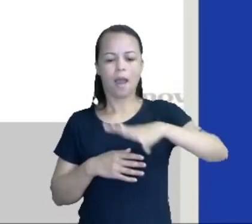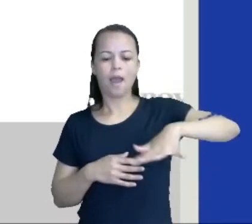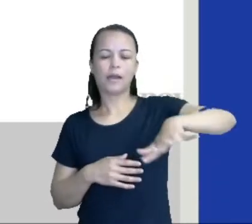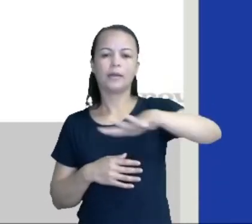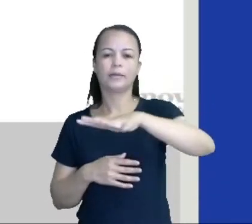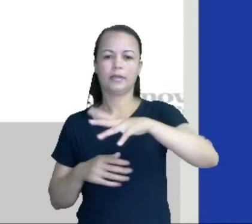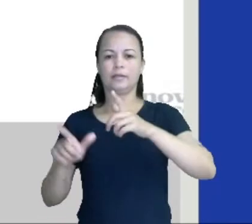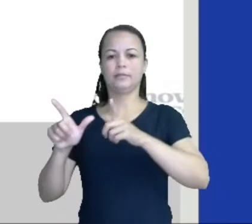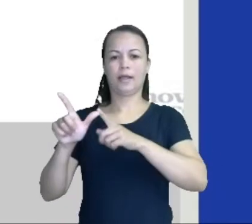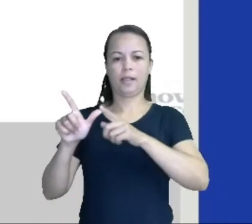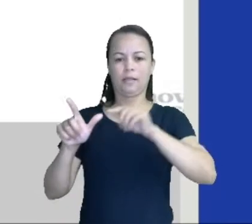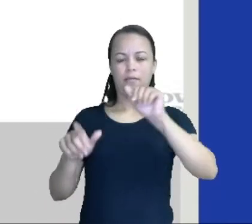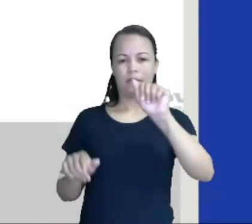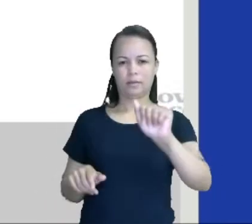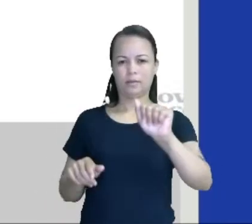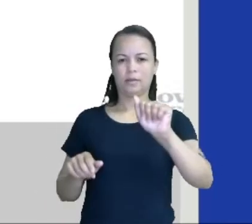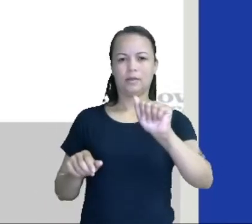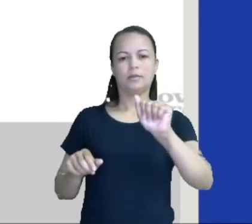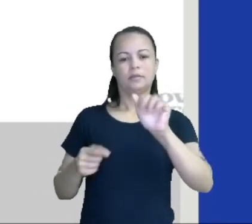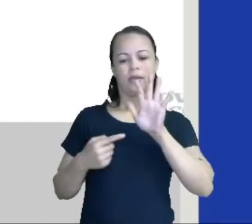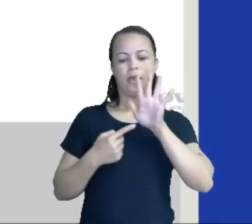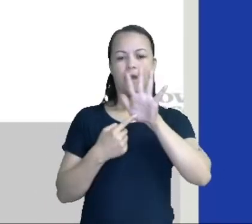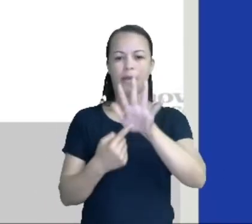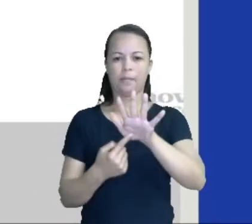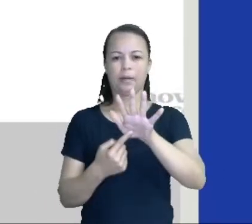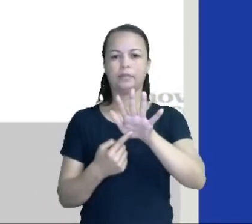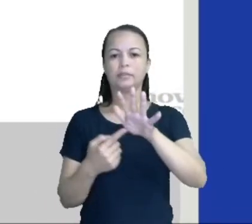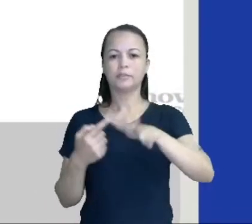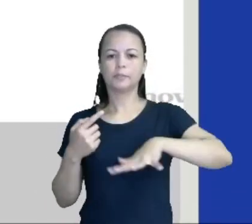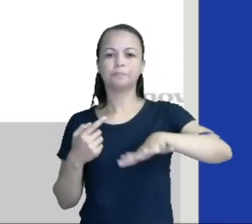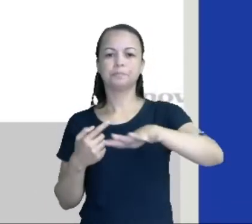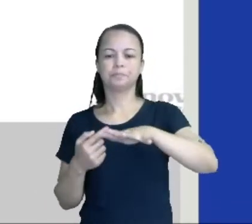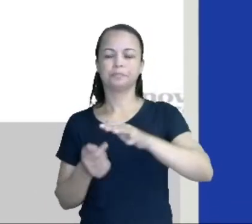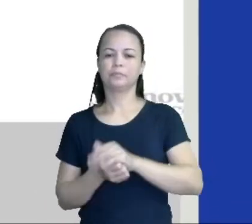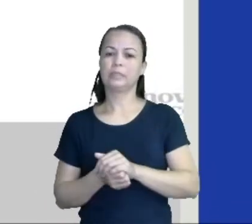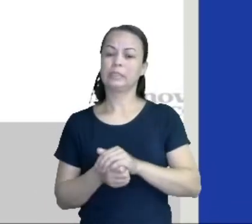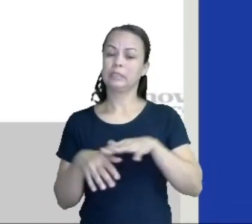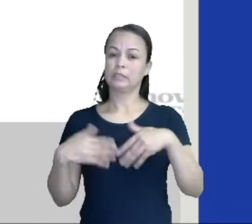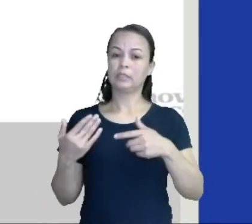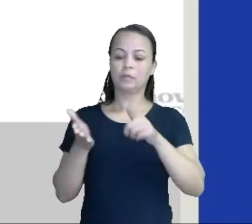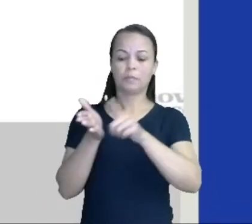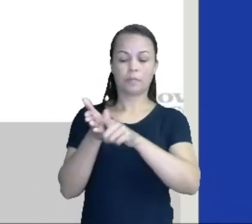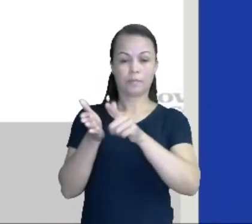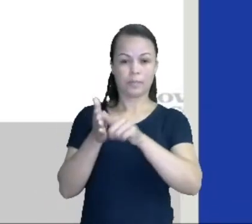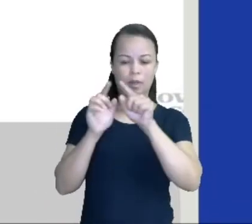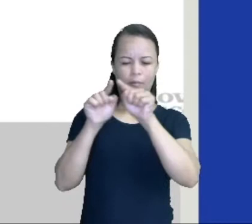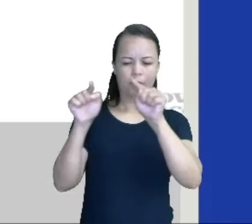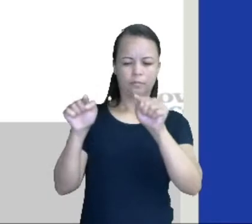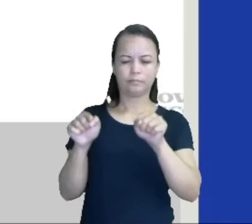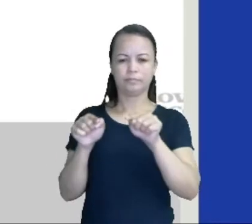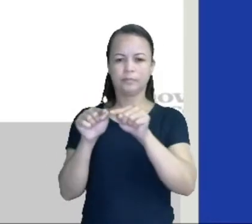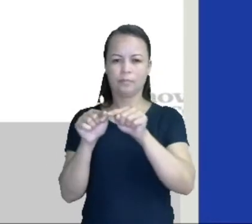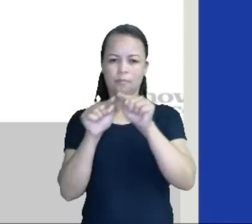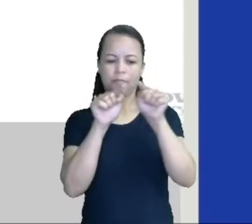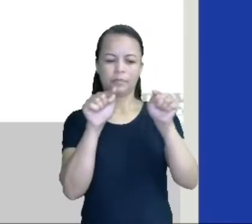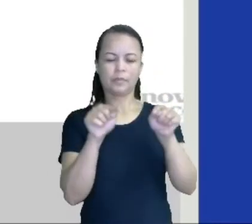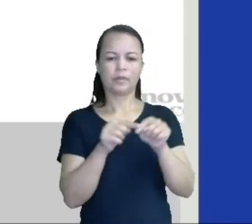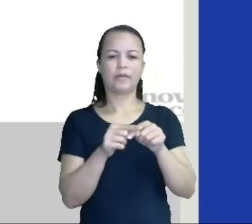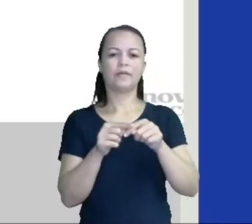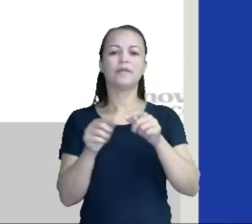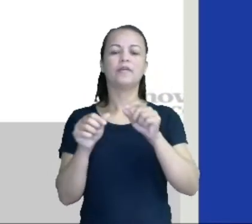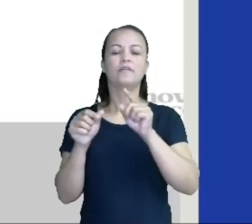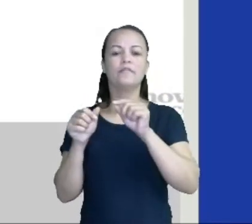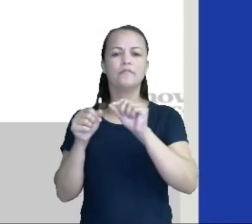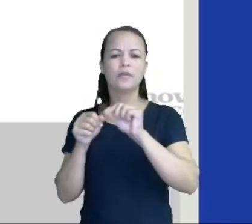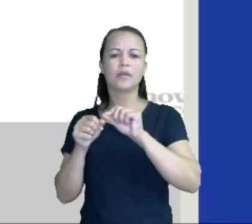abaixo? Aí ele pegou a folhinha quadriculada, fez a letrinha A, né?